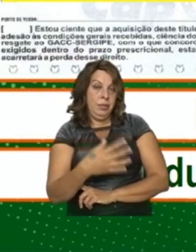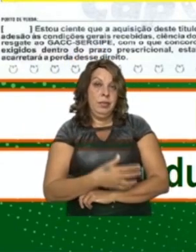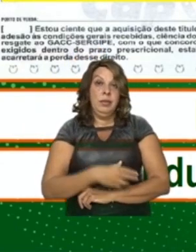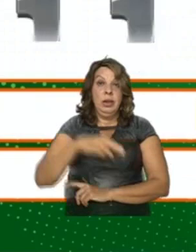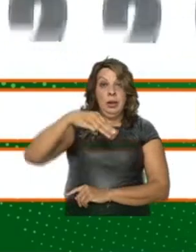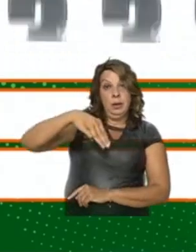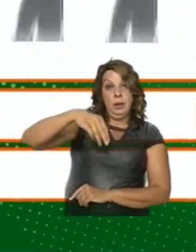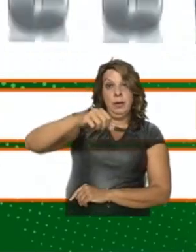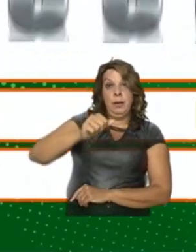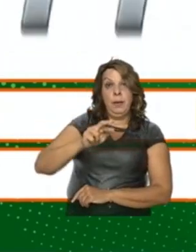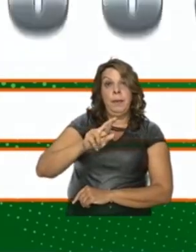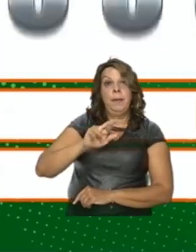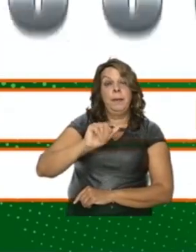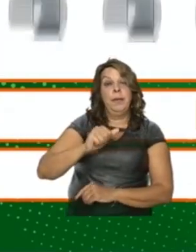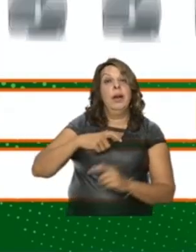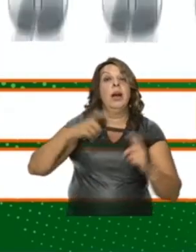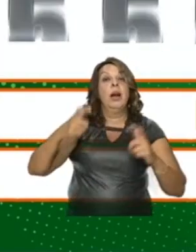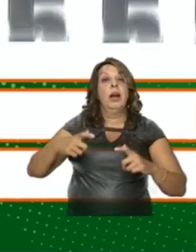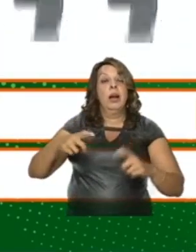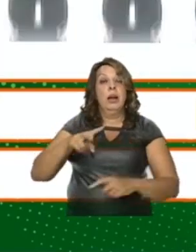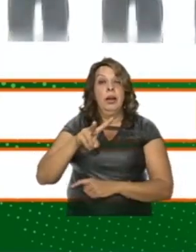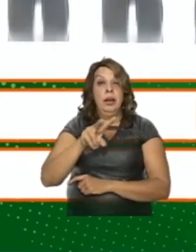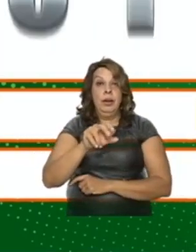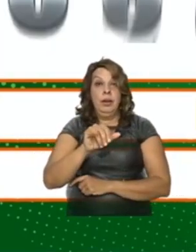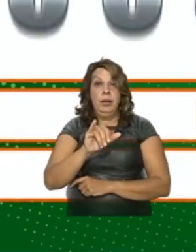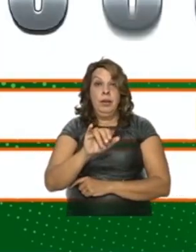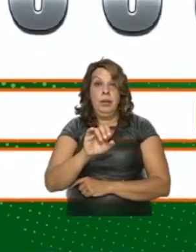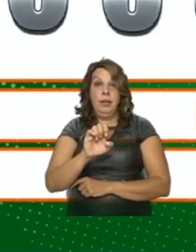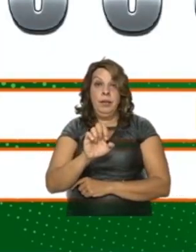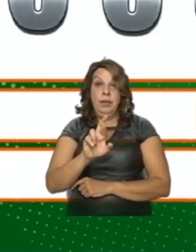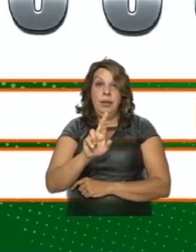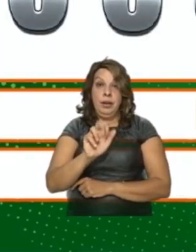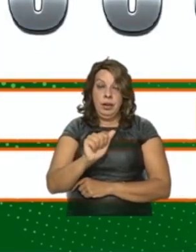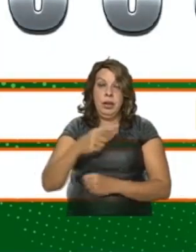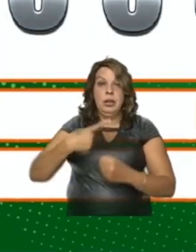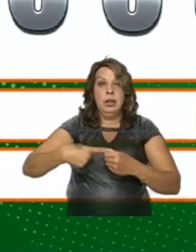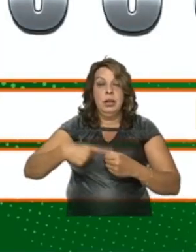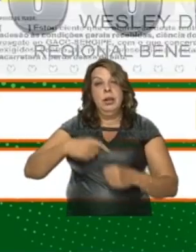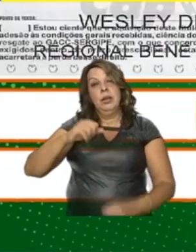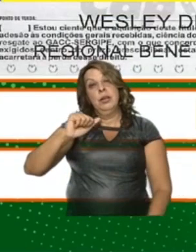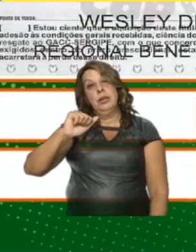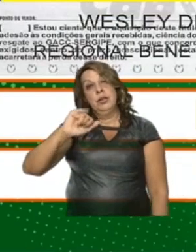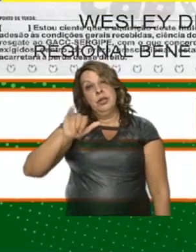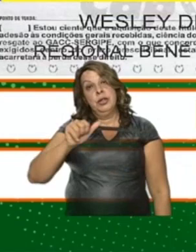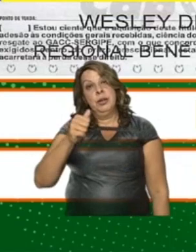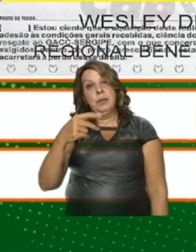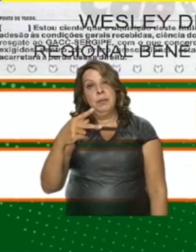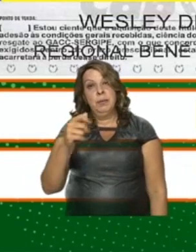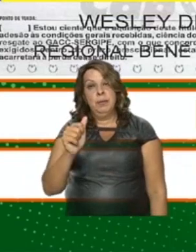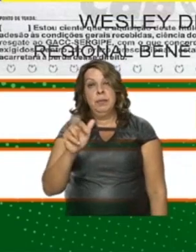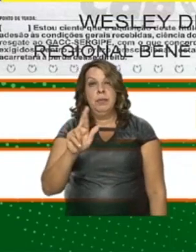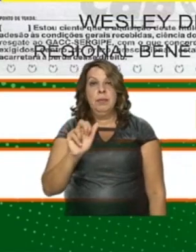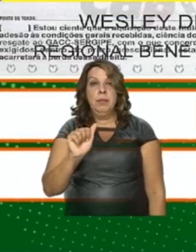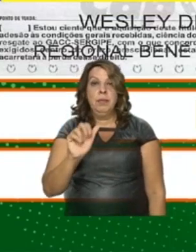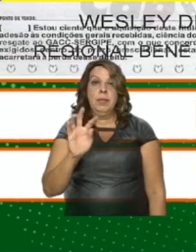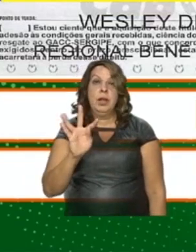180624, Maria do Bairro Vieira da Rocha, de Japaratuba, adquiriu aí na Barra dos Coqueiros.